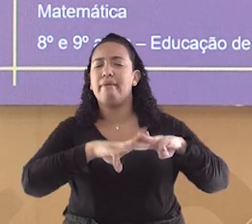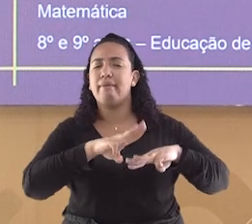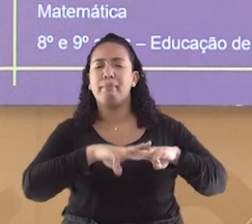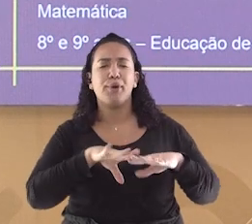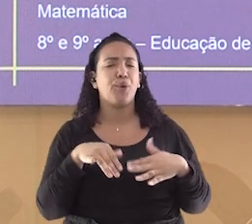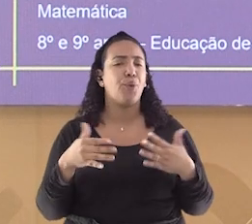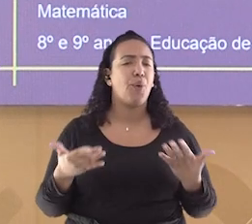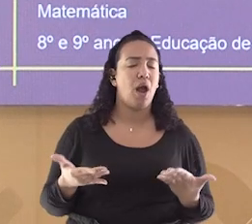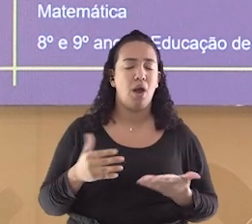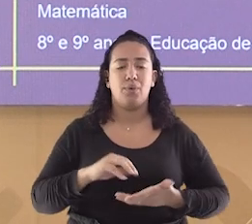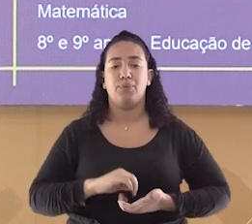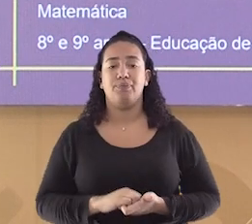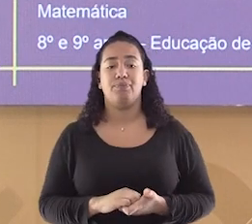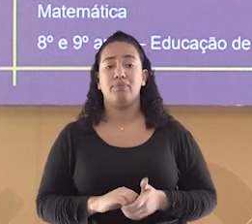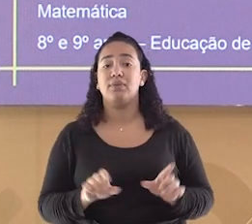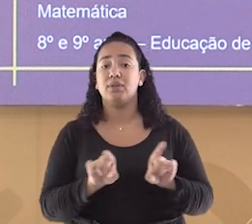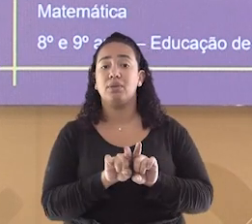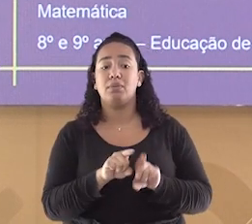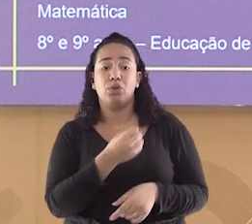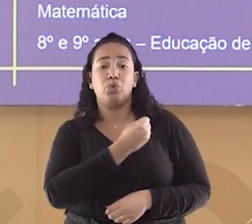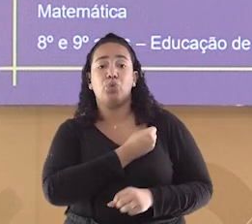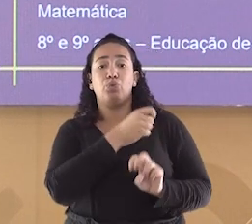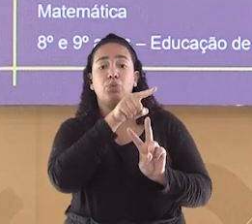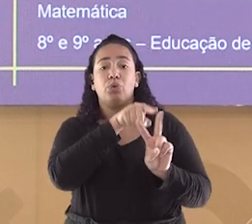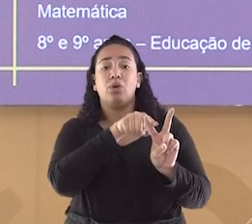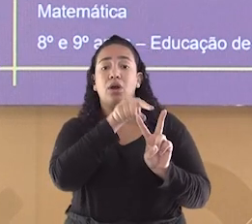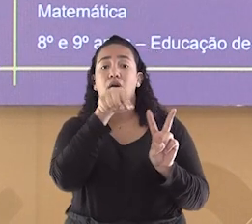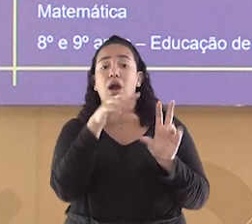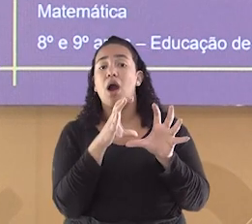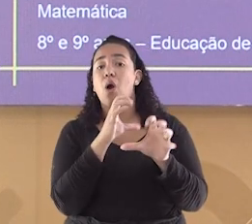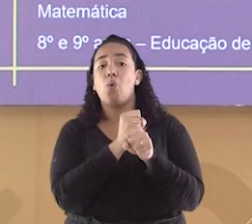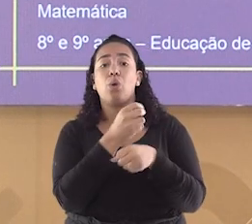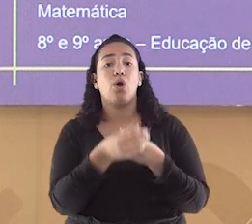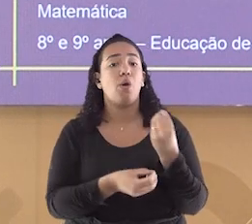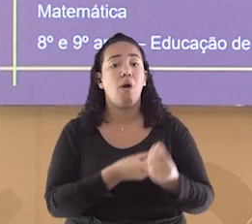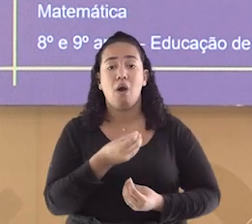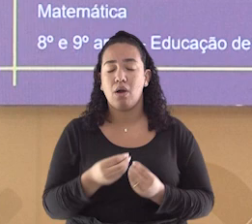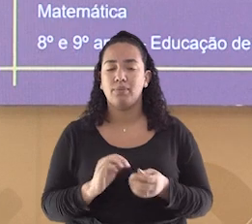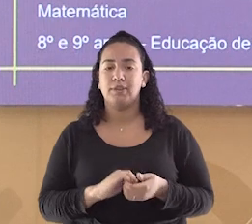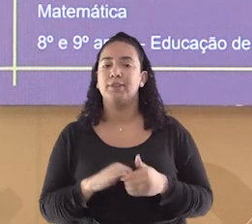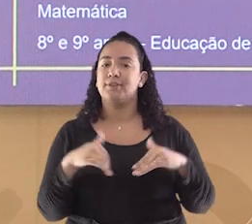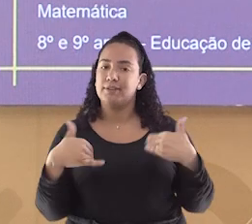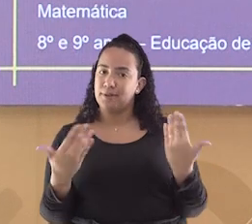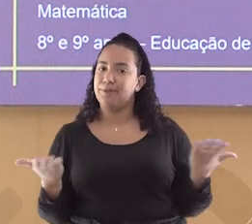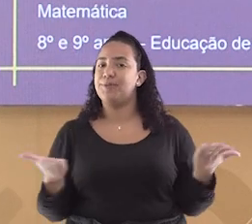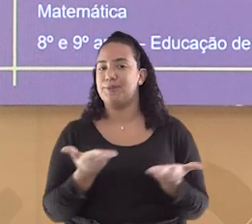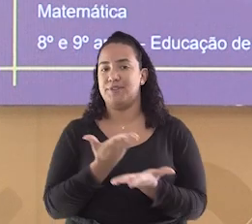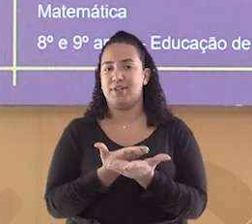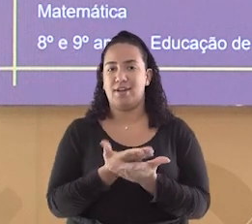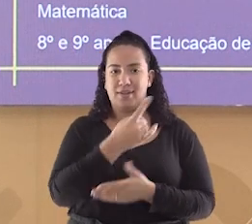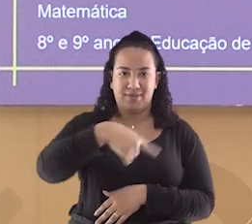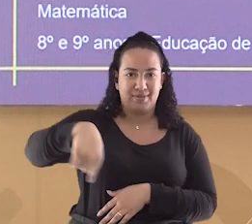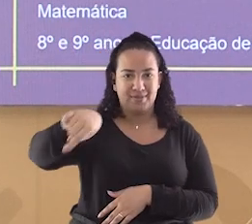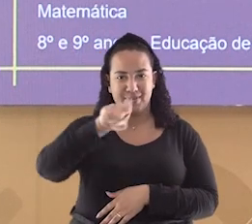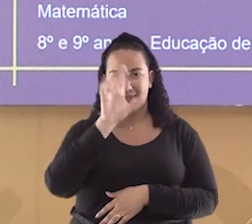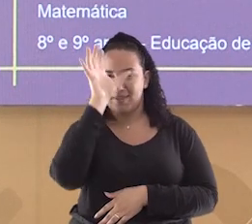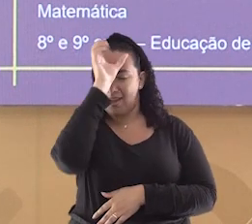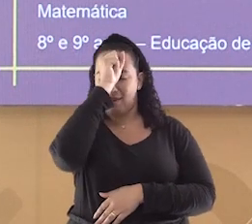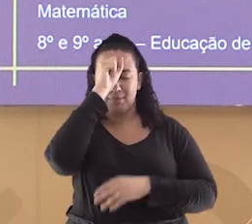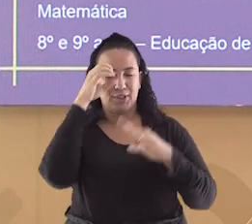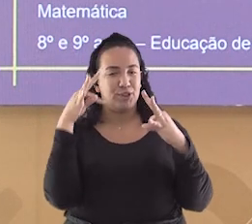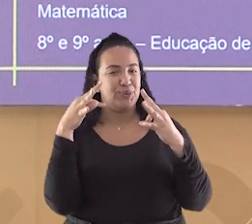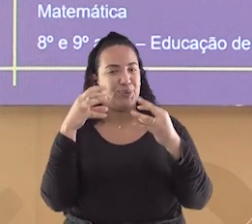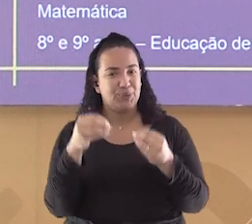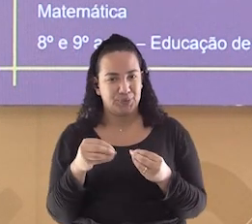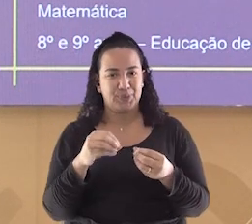essa? E calcular a raiz de um número. Fiquem comigo que, durante a aula de hoje, vamos aprender tudo